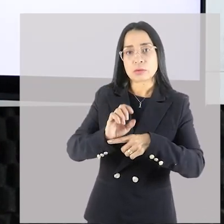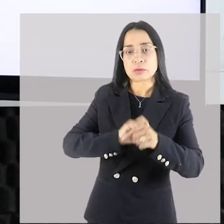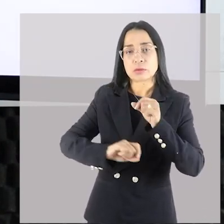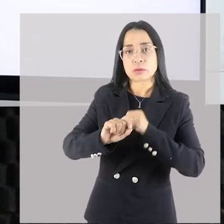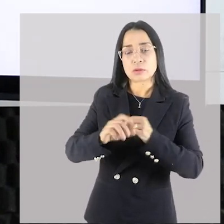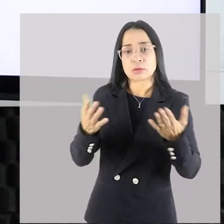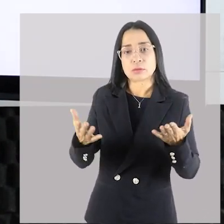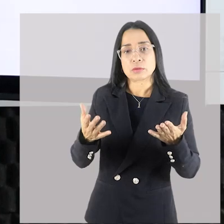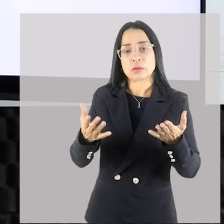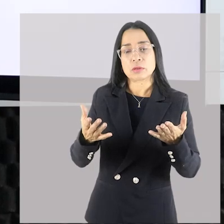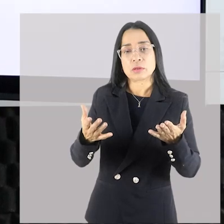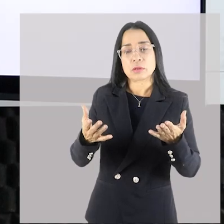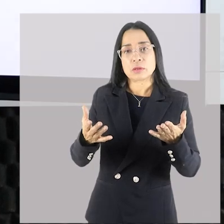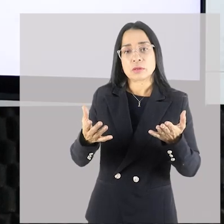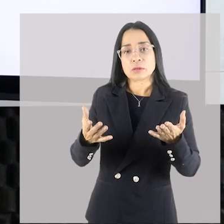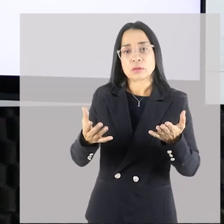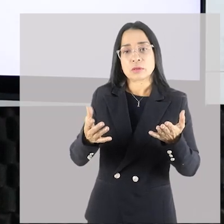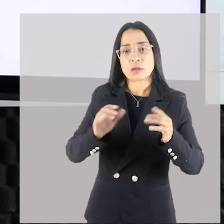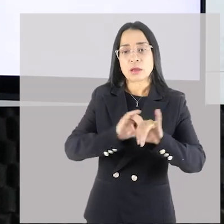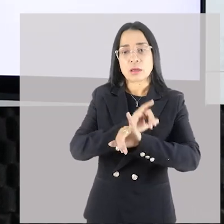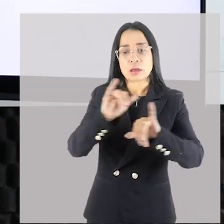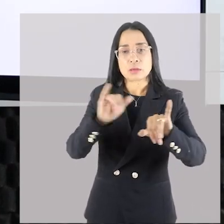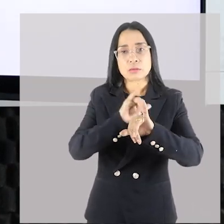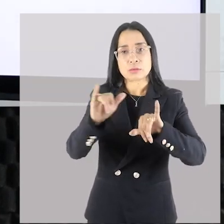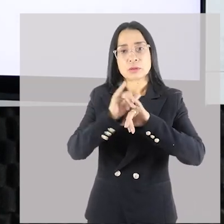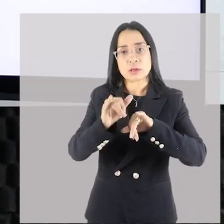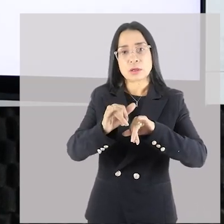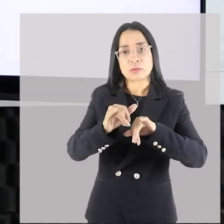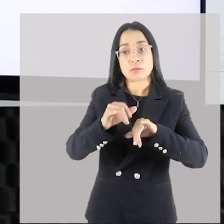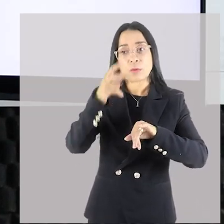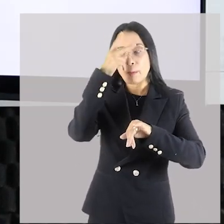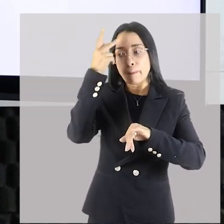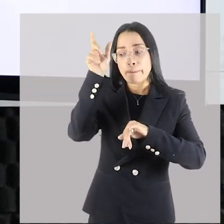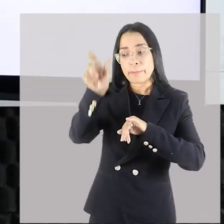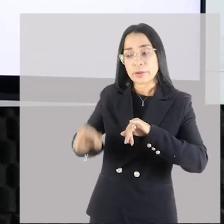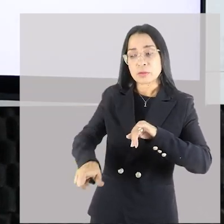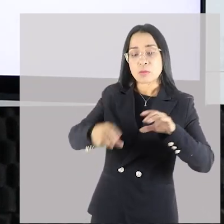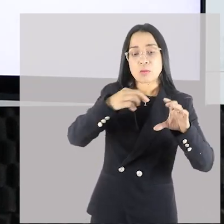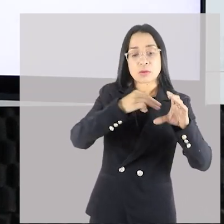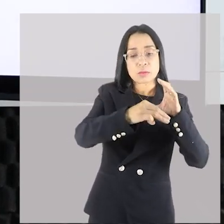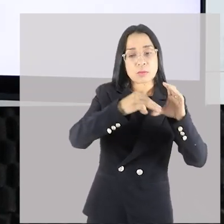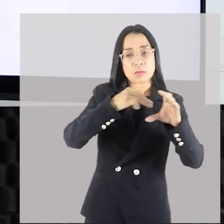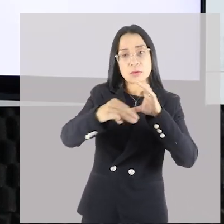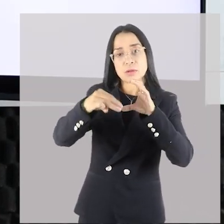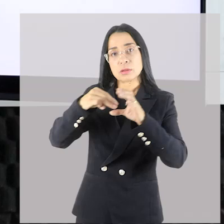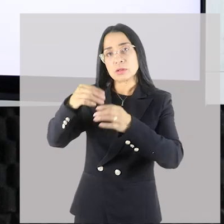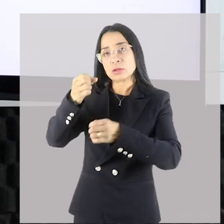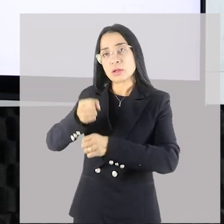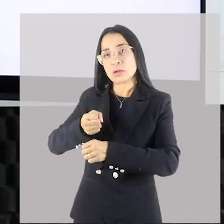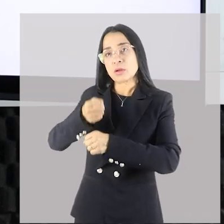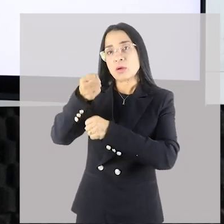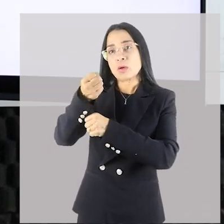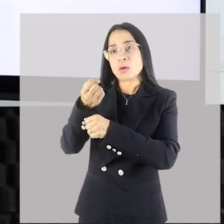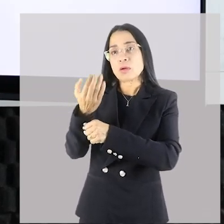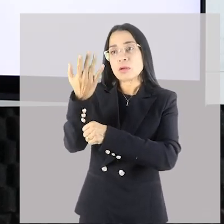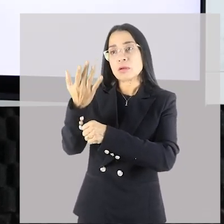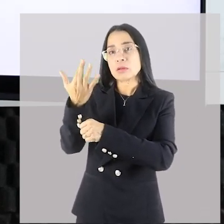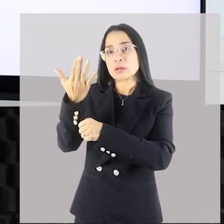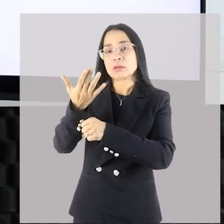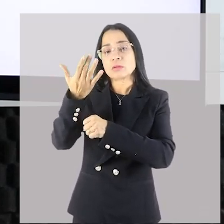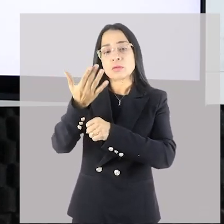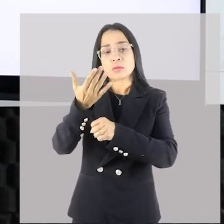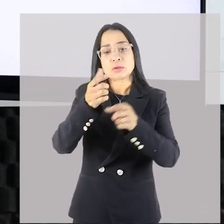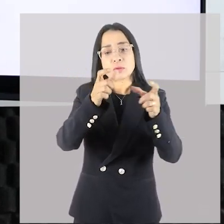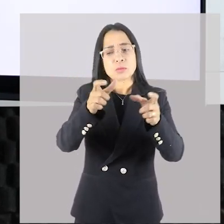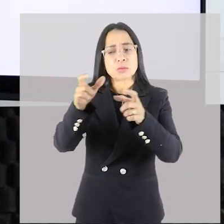eram anunciadas através de mensageiros que iam com as tochas de cidade em cidade,